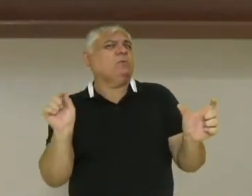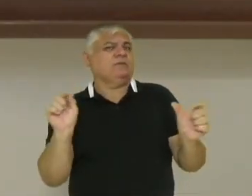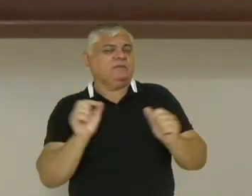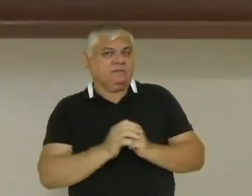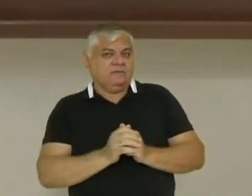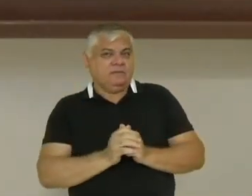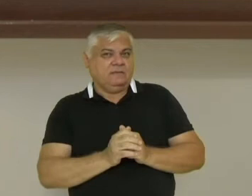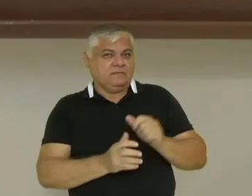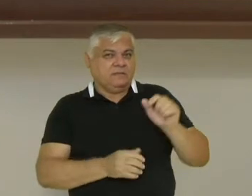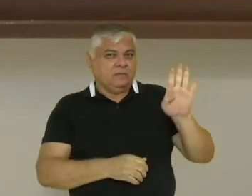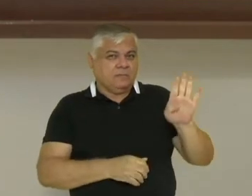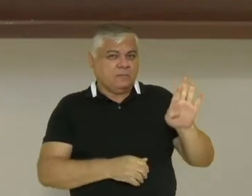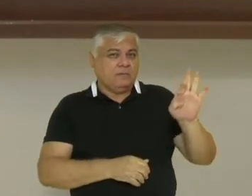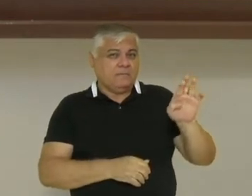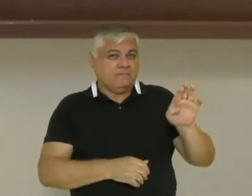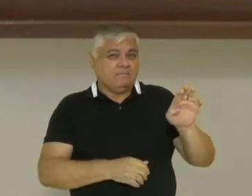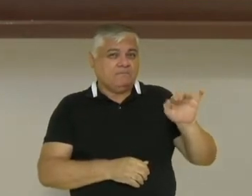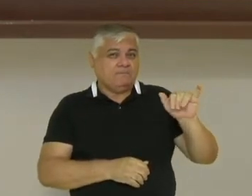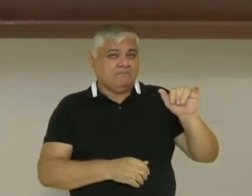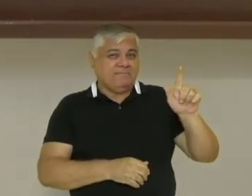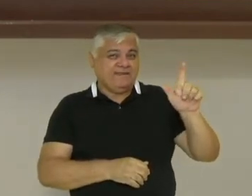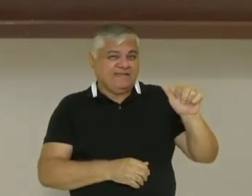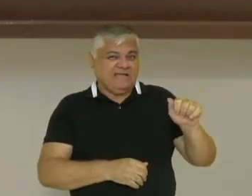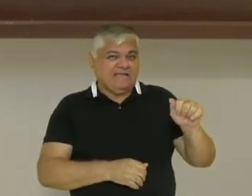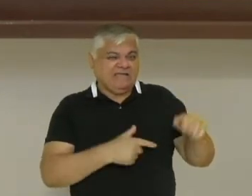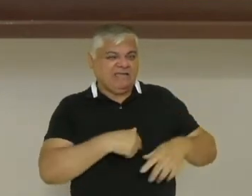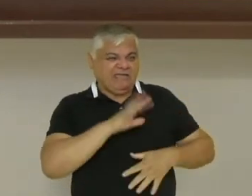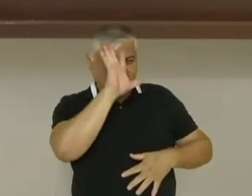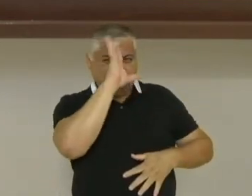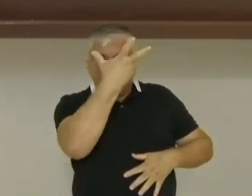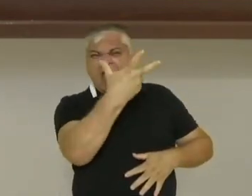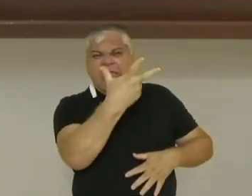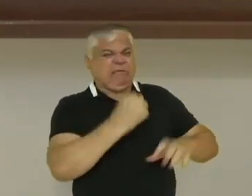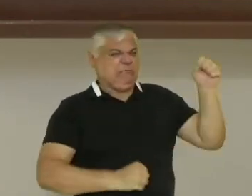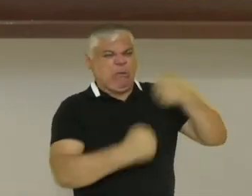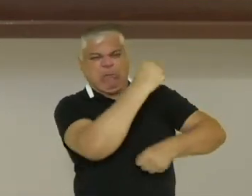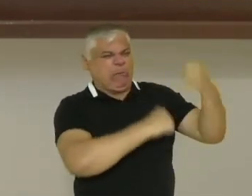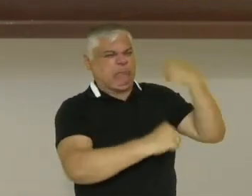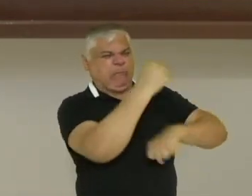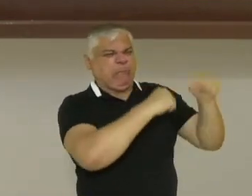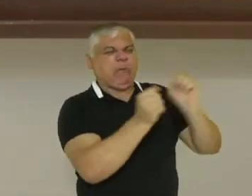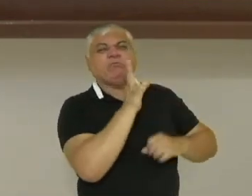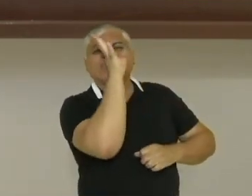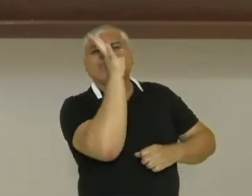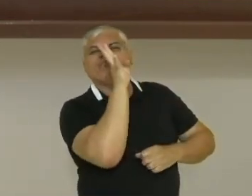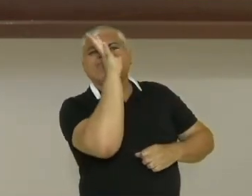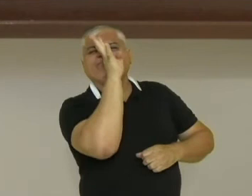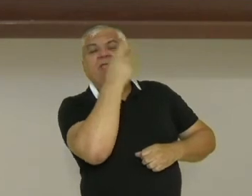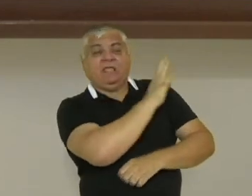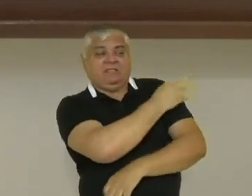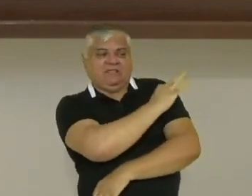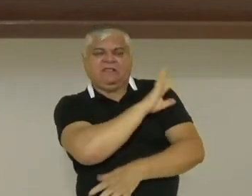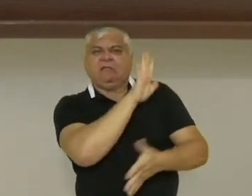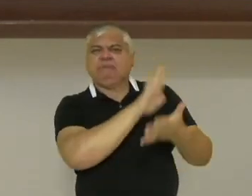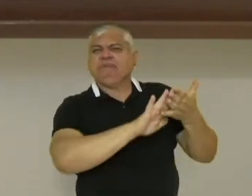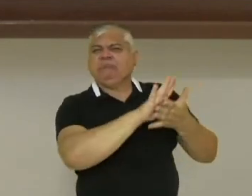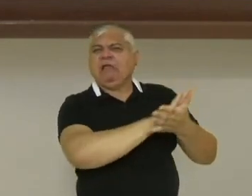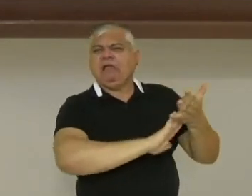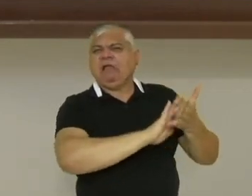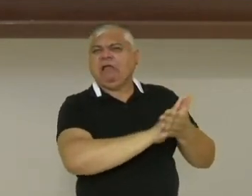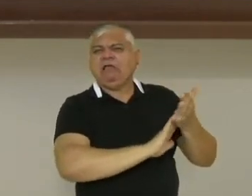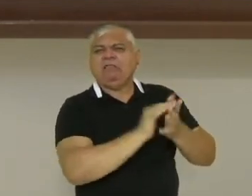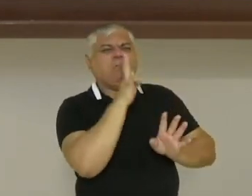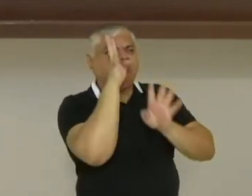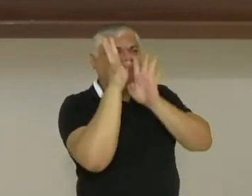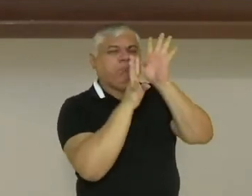desentendimento. As pessoas se desentendem e acabam brigando, sem uma técnica, sem nada. Então, simplesmente chegam lá, desentenderam,